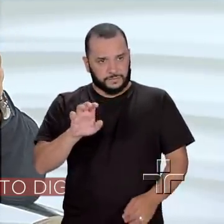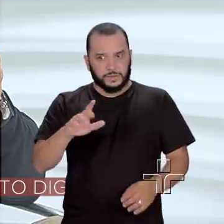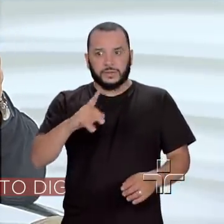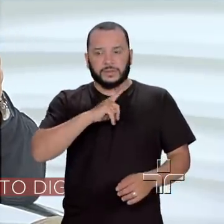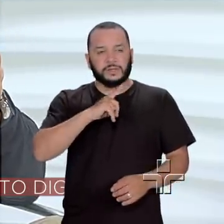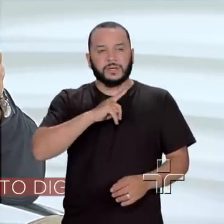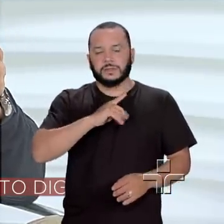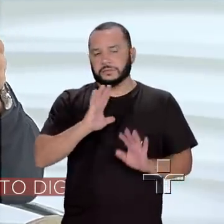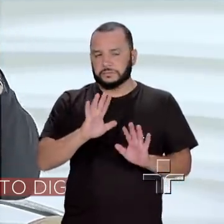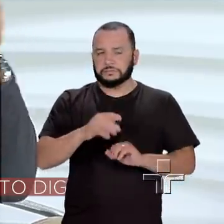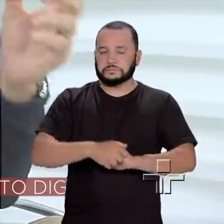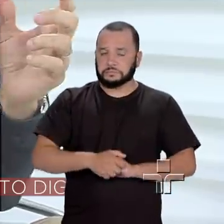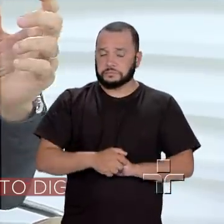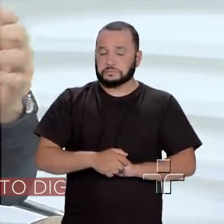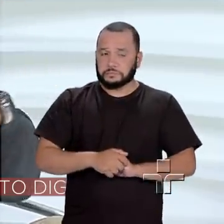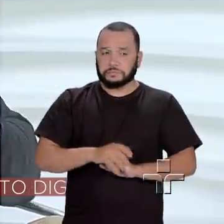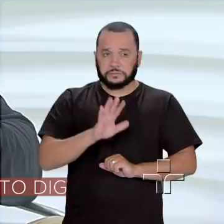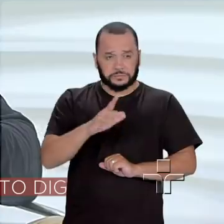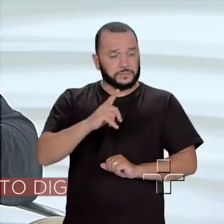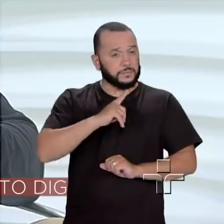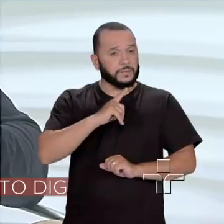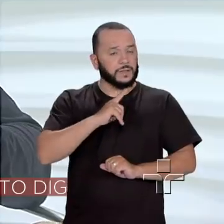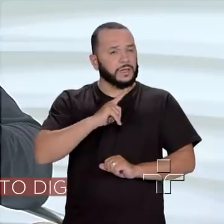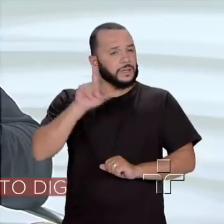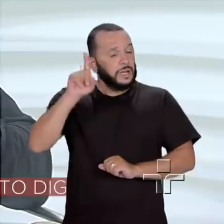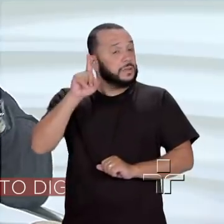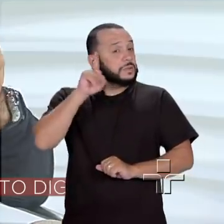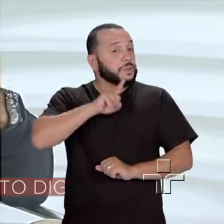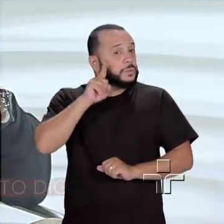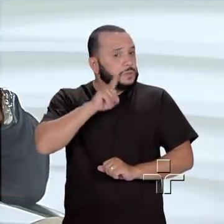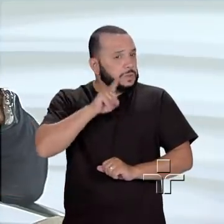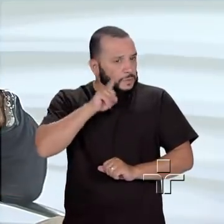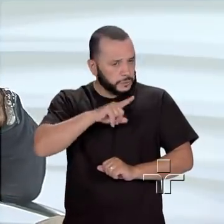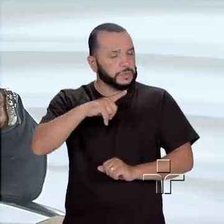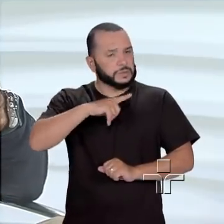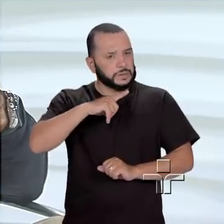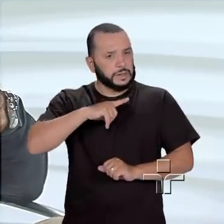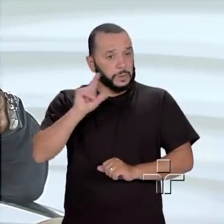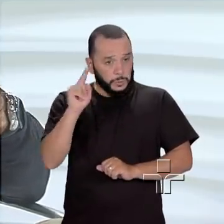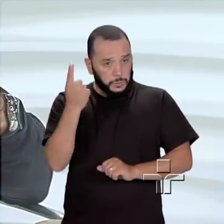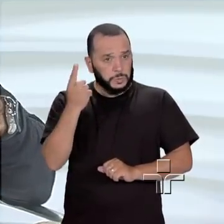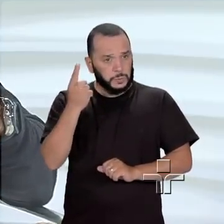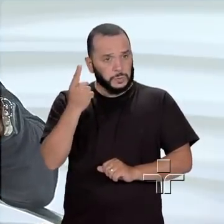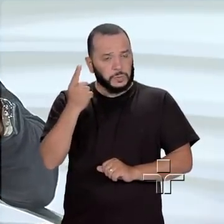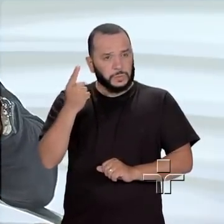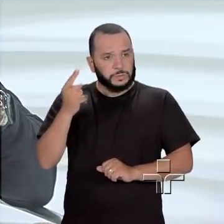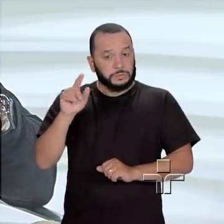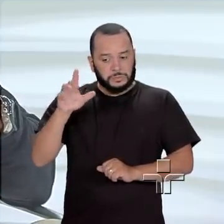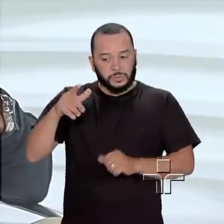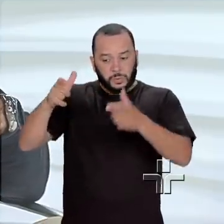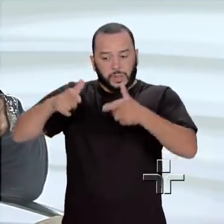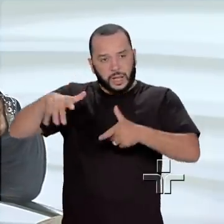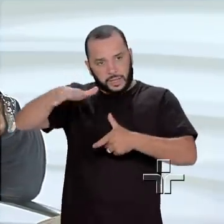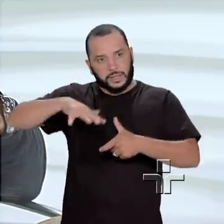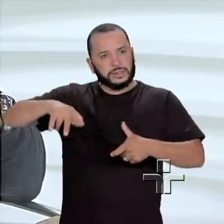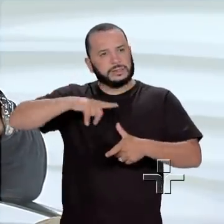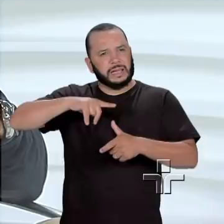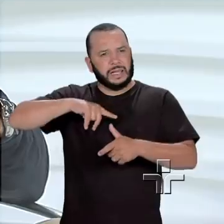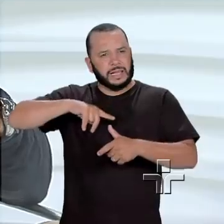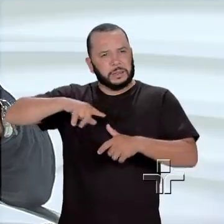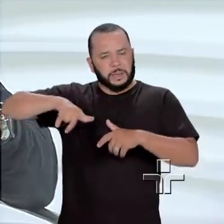dos Estados Unidos, ali no Silicon Valley, existe a maior diversidade, a maior amplitude, a